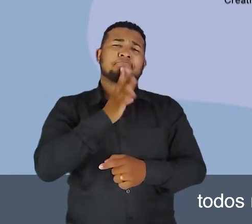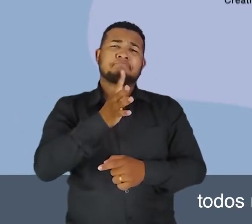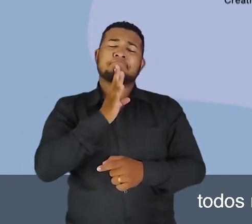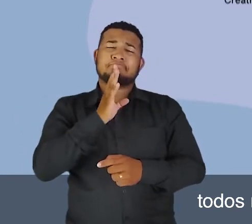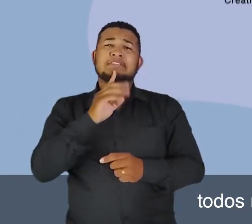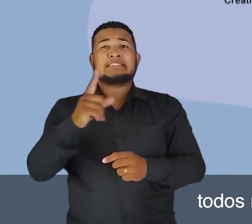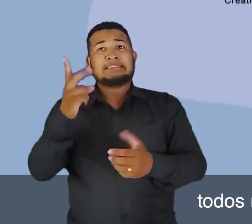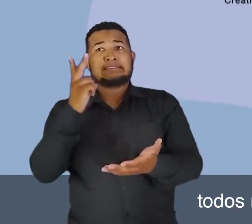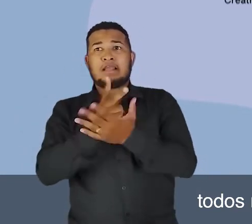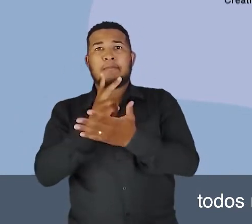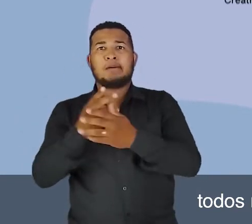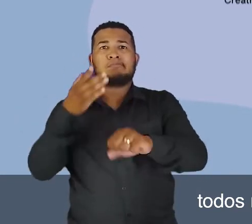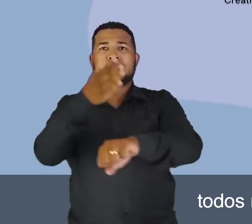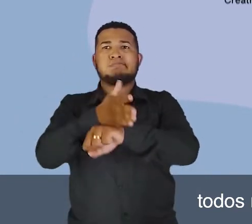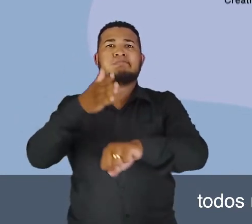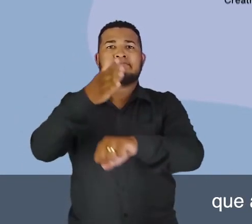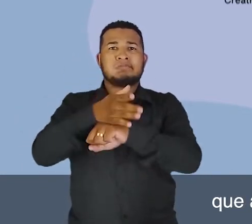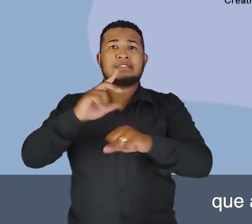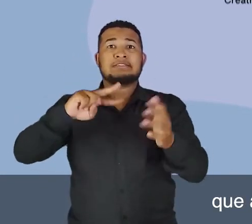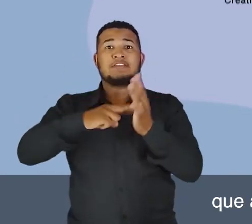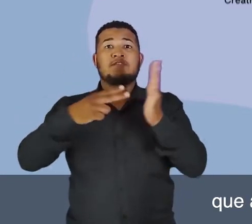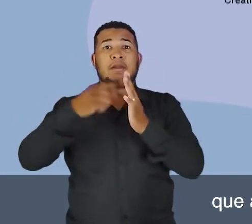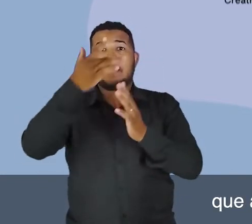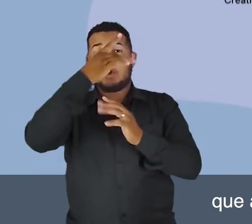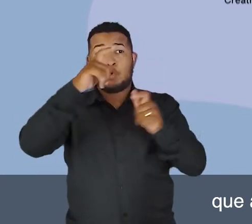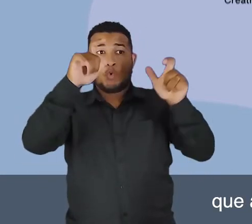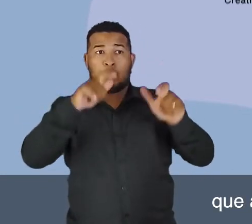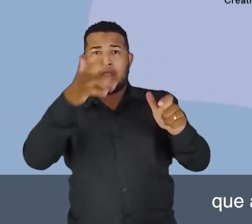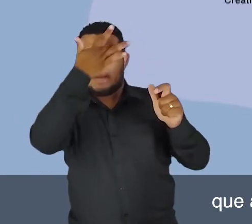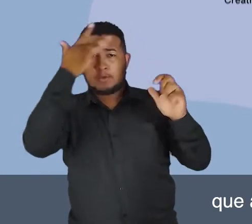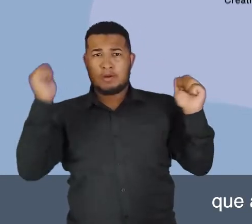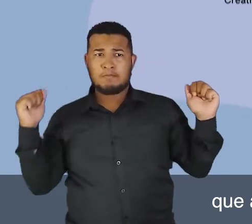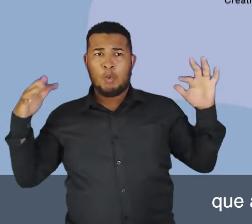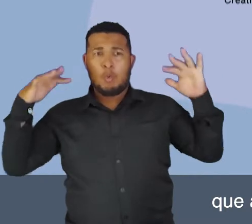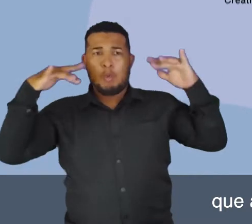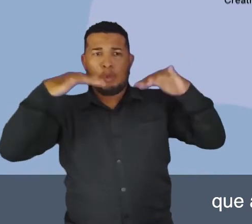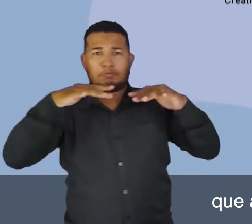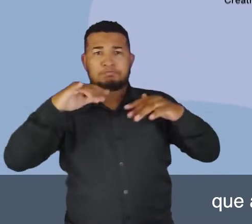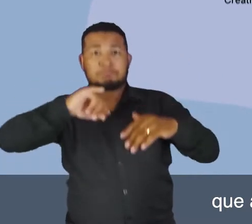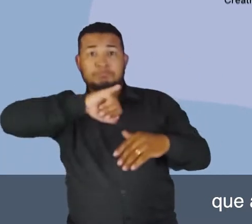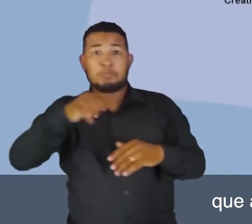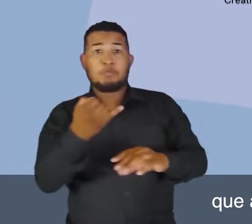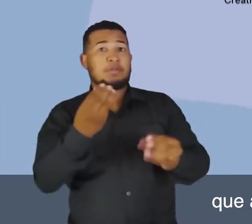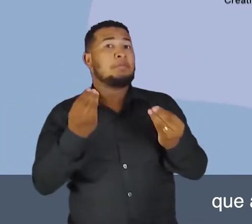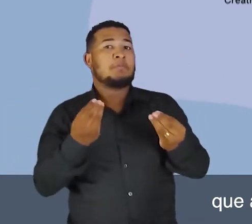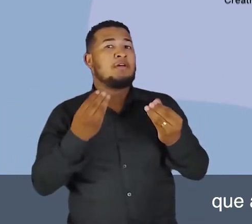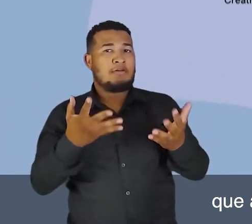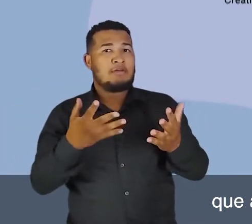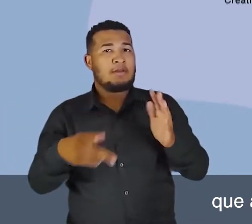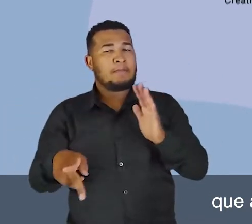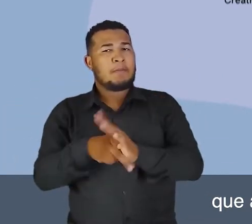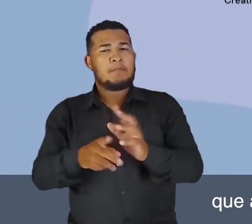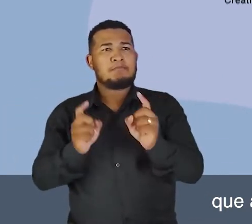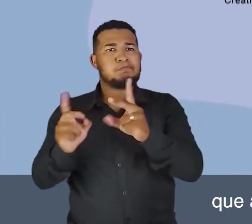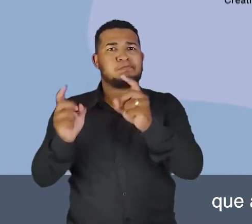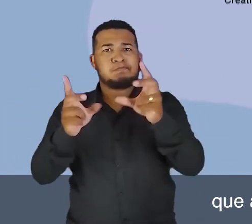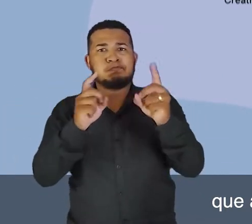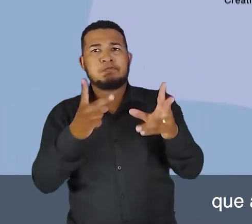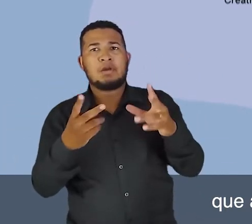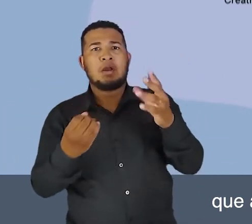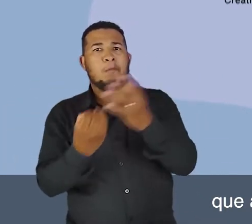alguma frequência. Locais aglomerados que aproveitam o fim para produzir, vender,